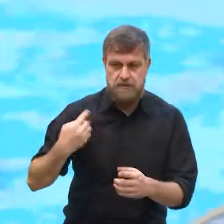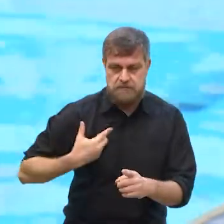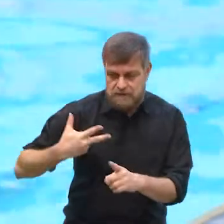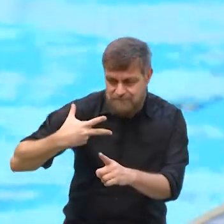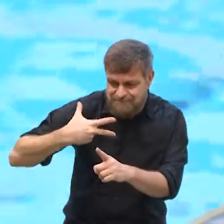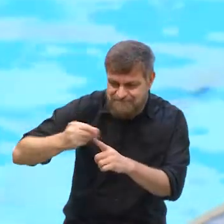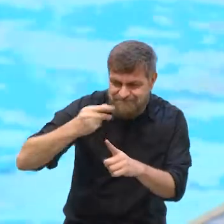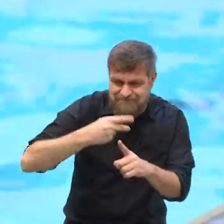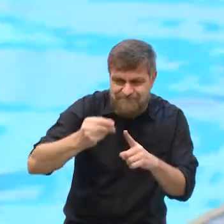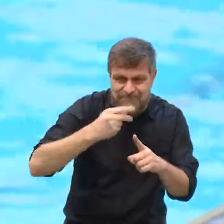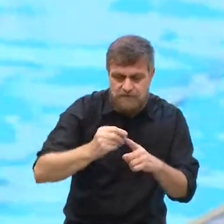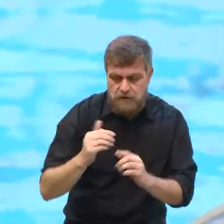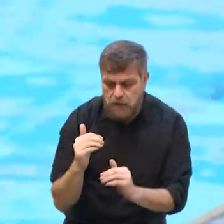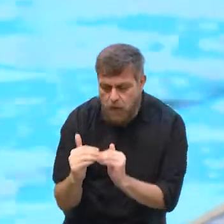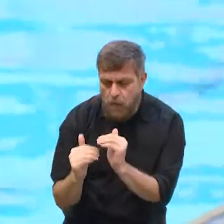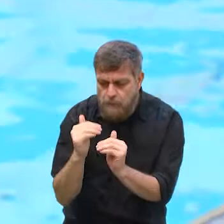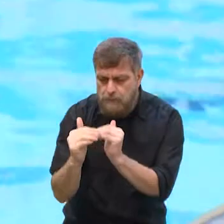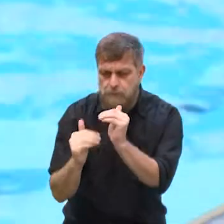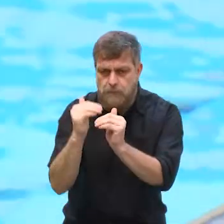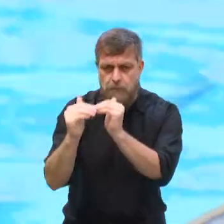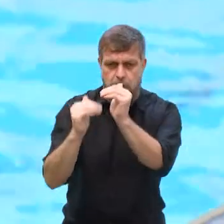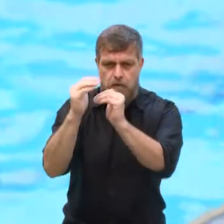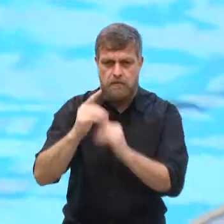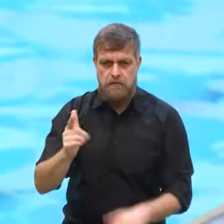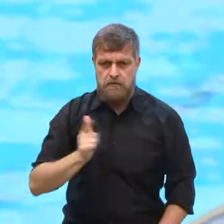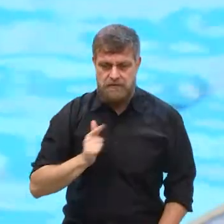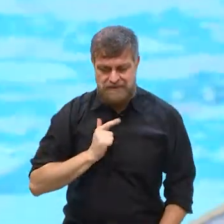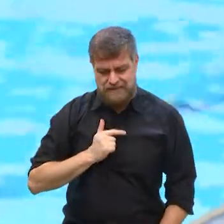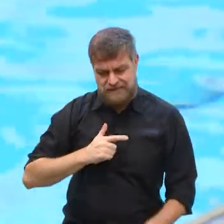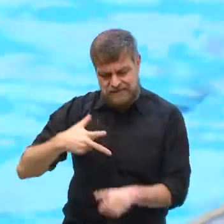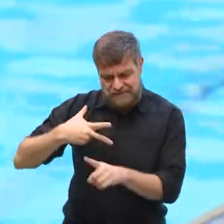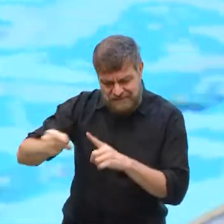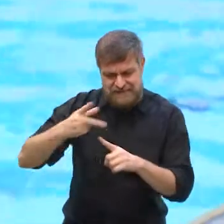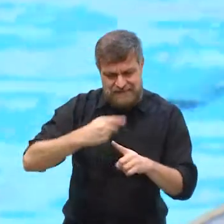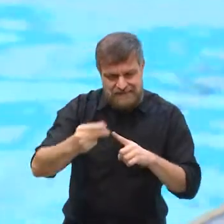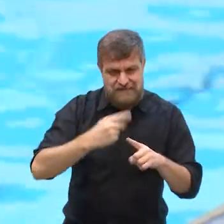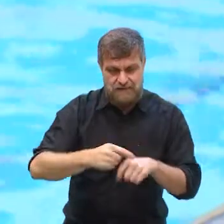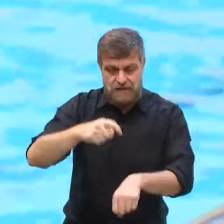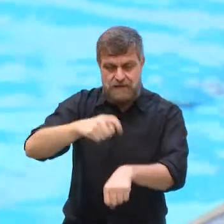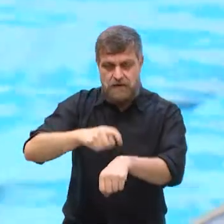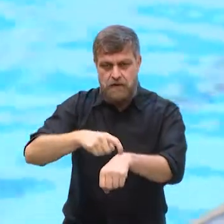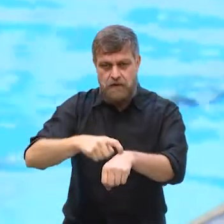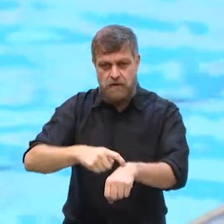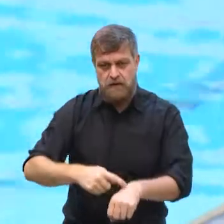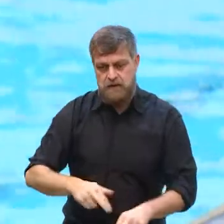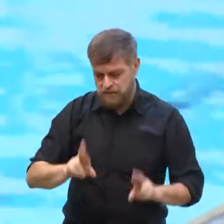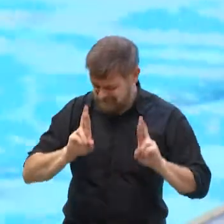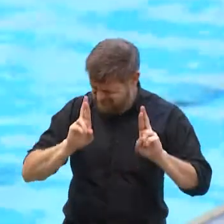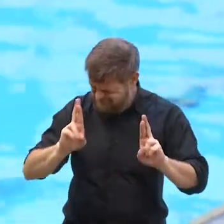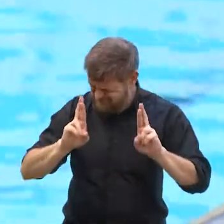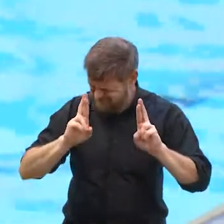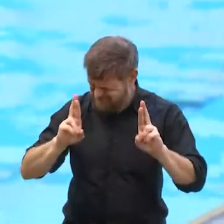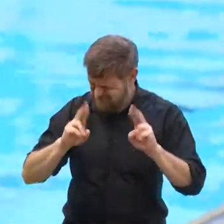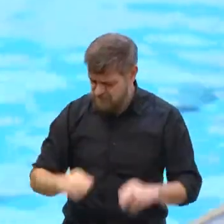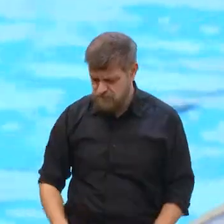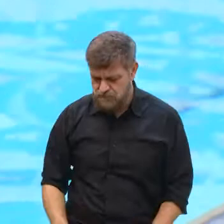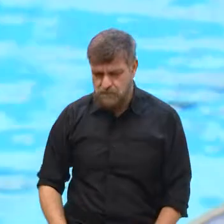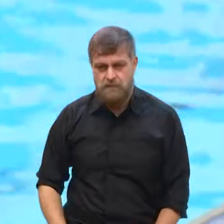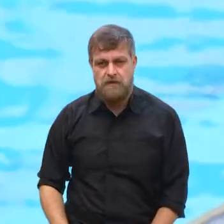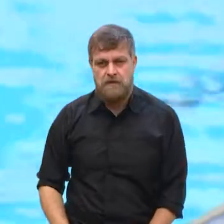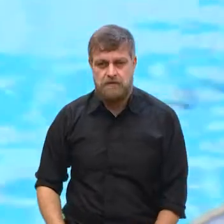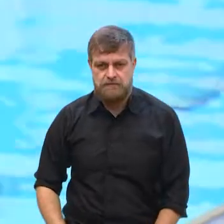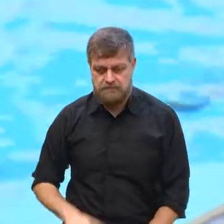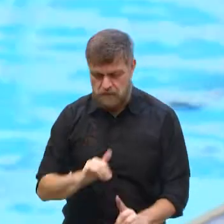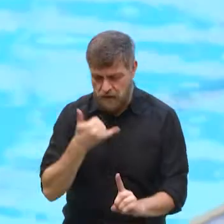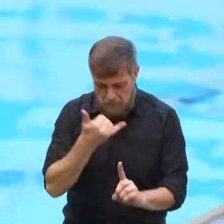aos poucos. Eu digo que a gente tem que ir pulando esses obstáculos até chegar uma hora que eu tenho essa esperança que não vai ter mais, mas